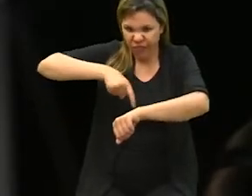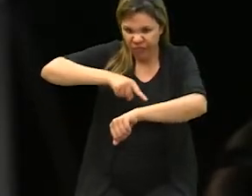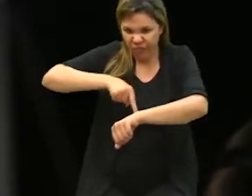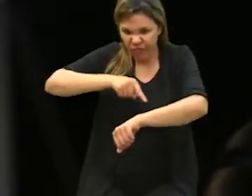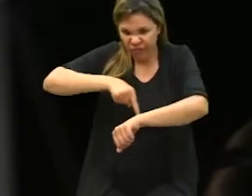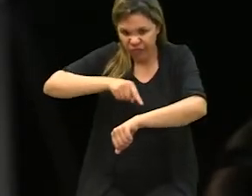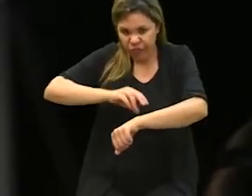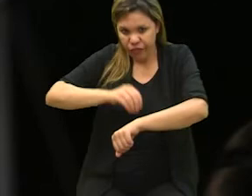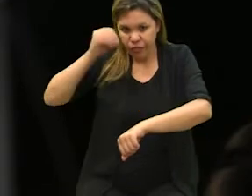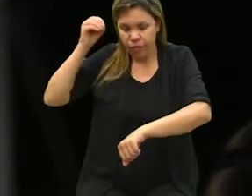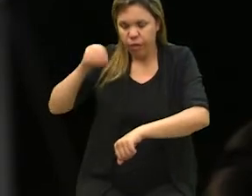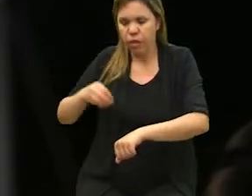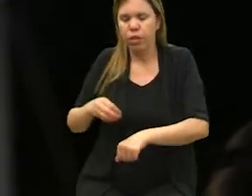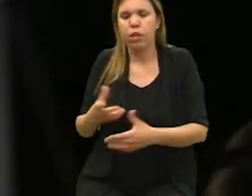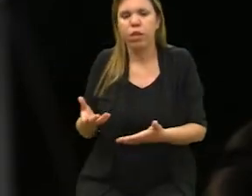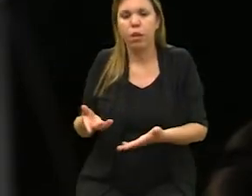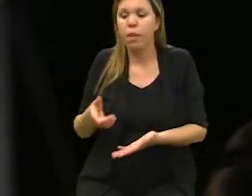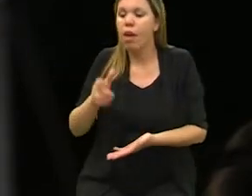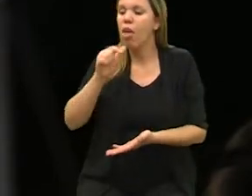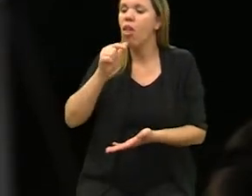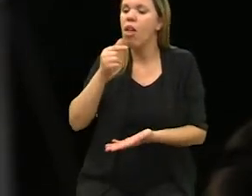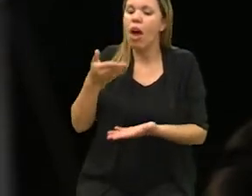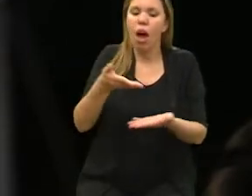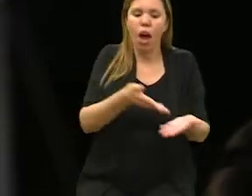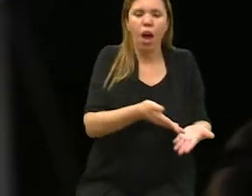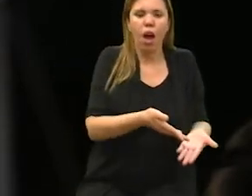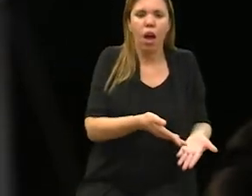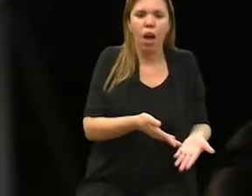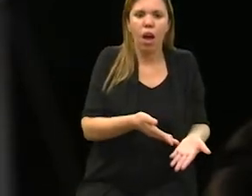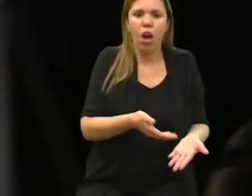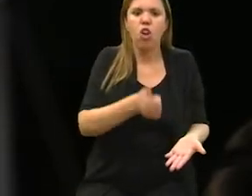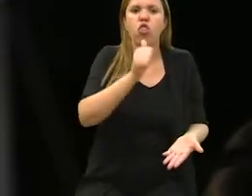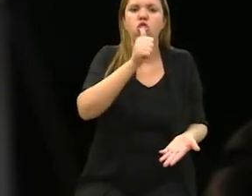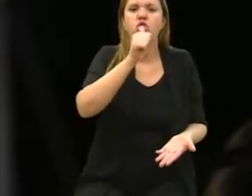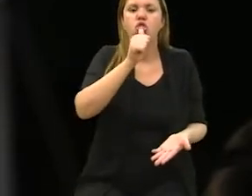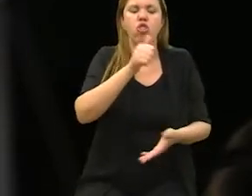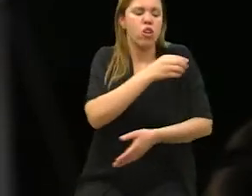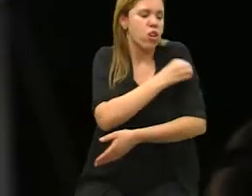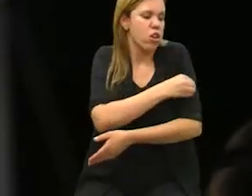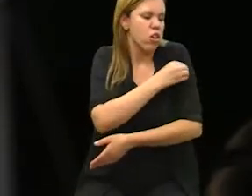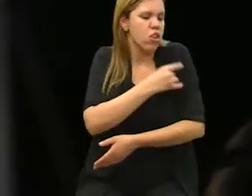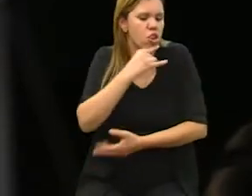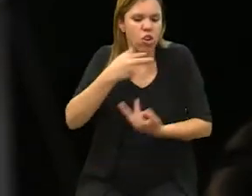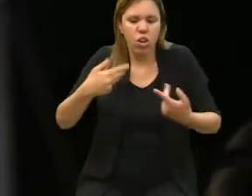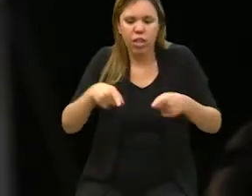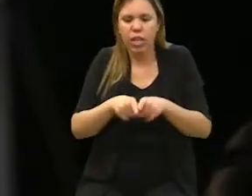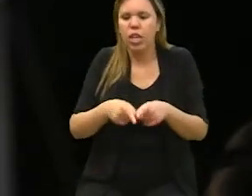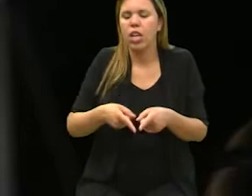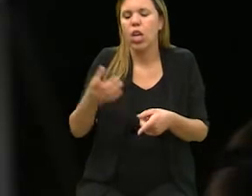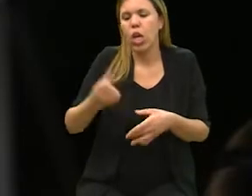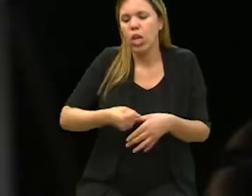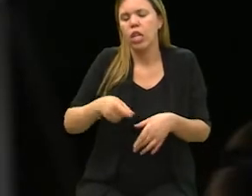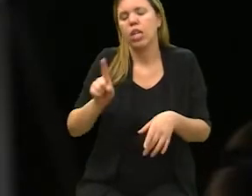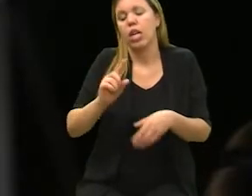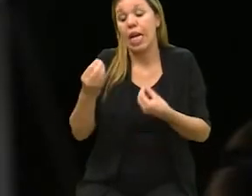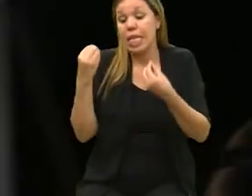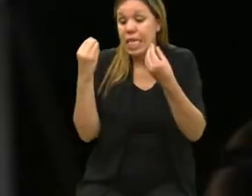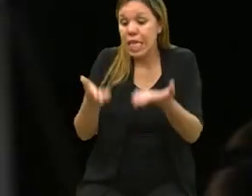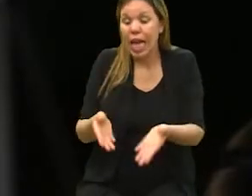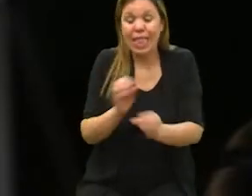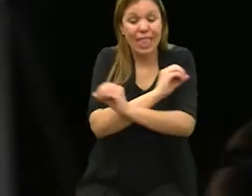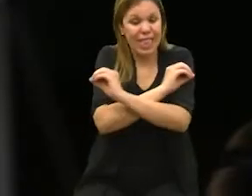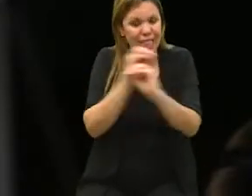picada. Nunca dê beberagens ao animal. Ah, vamos dar aqui uma bebida alcoólica, vamos dar nada disso. Ah, vamos dar leite. Nada, nada,